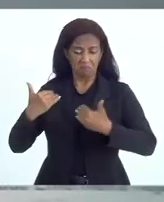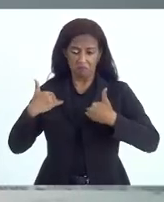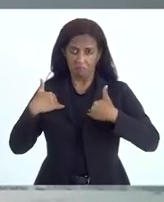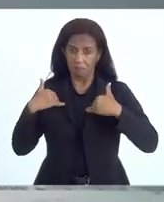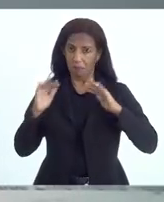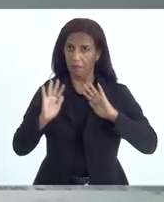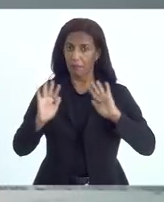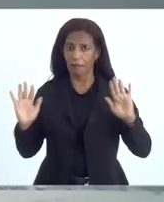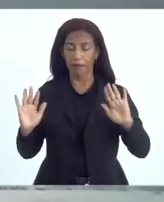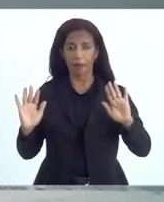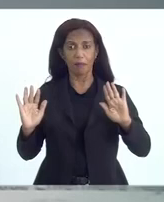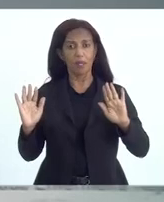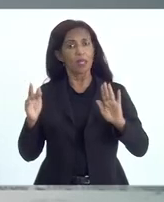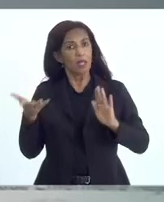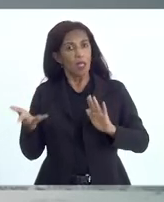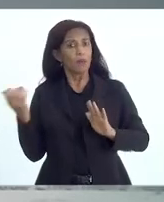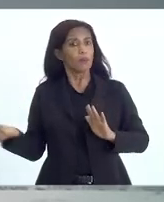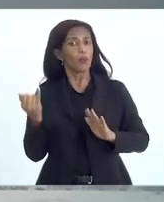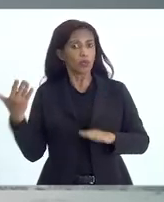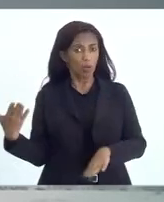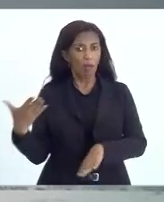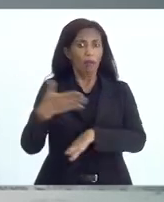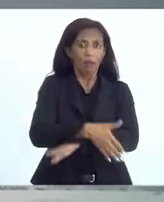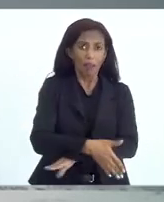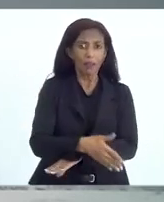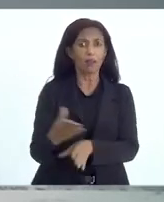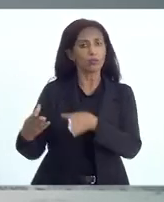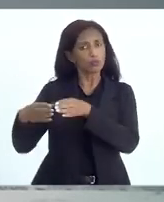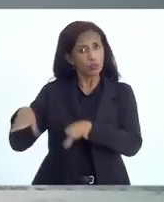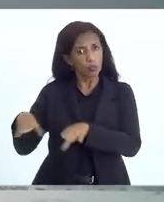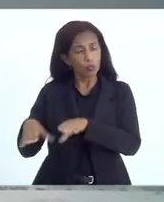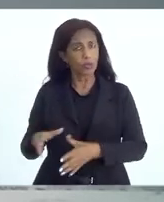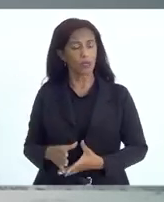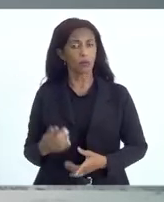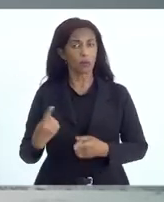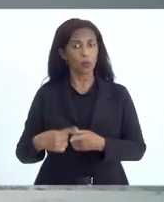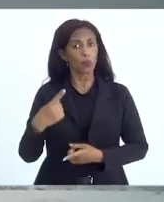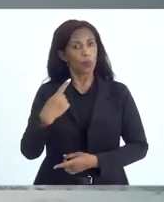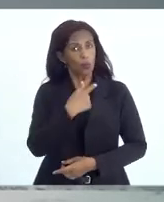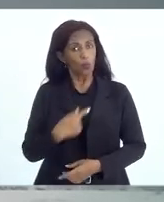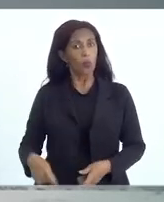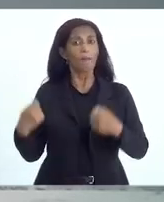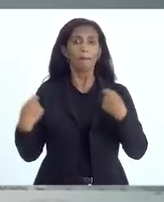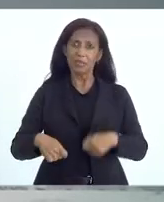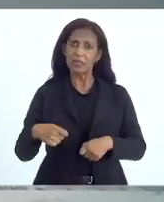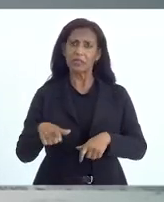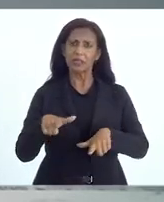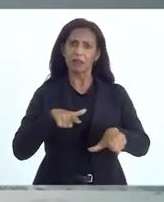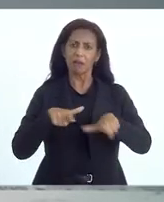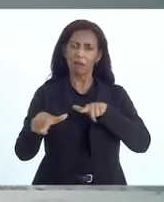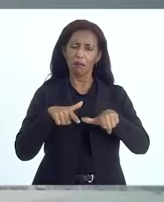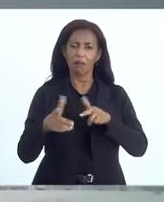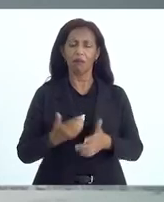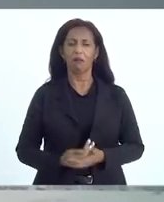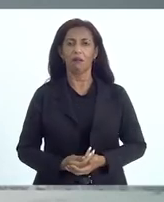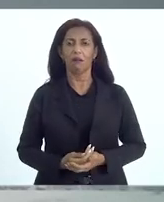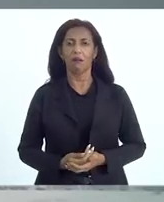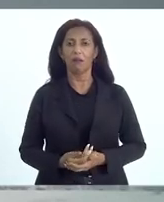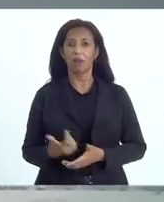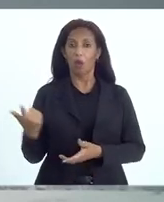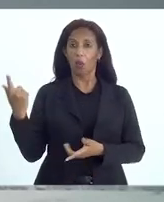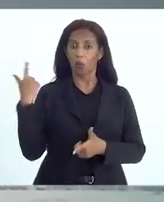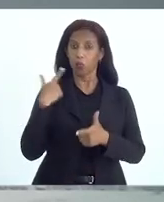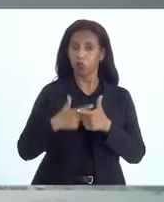mim é muito importante que entre os trabalhadores que o governo precisa de trabalhador então um